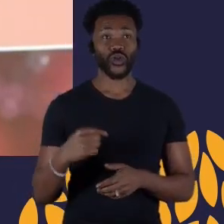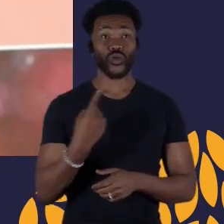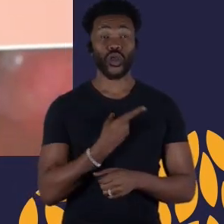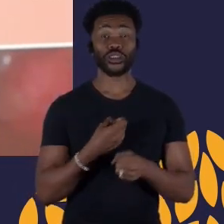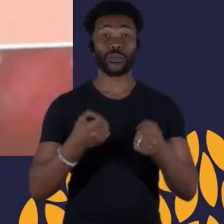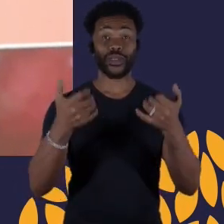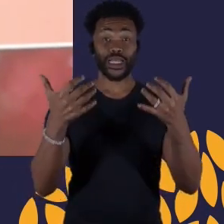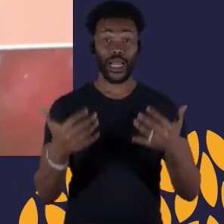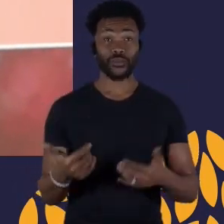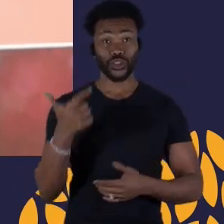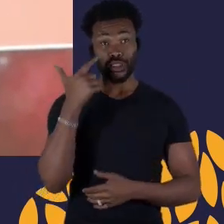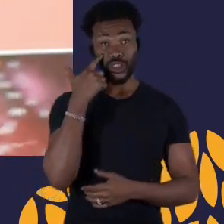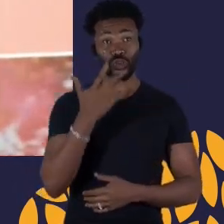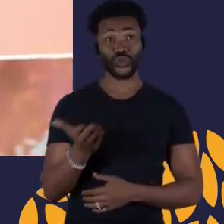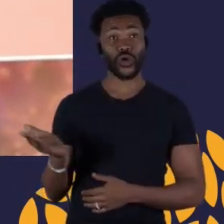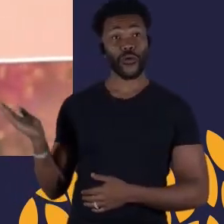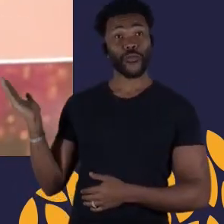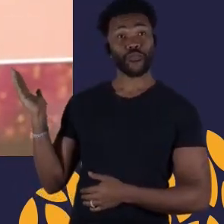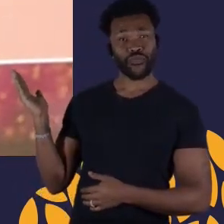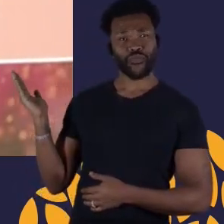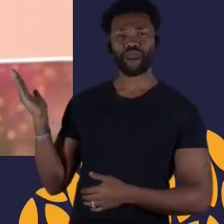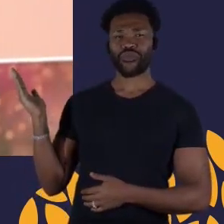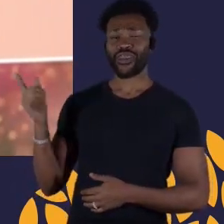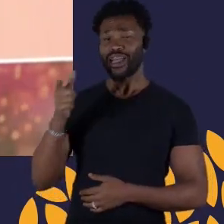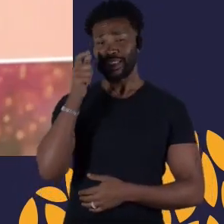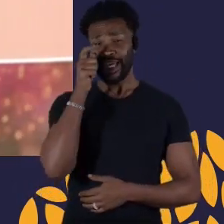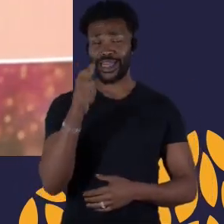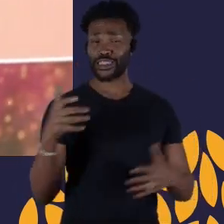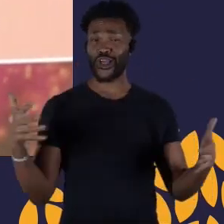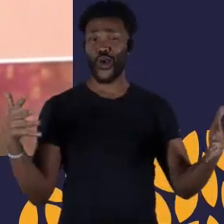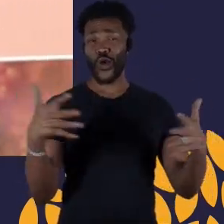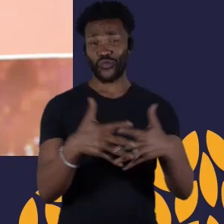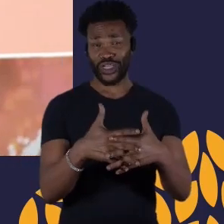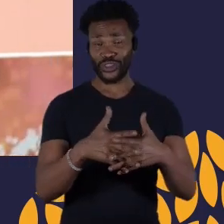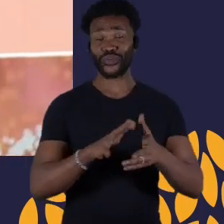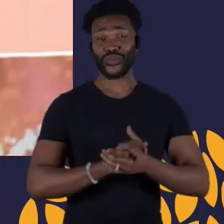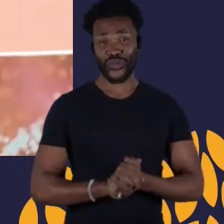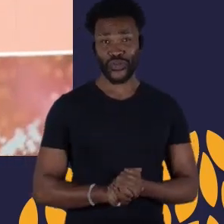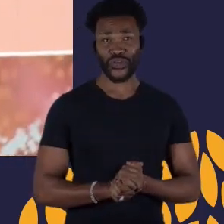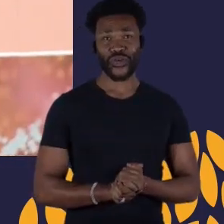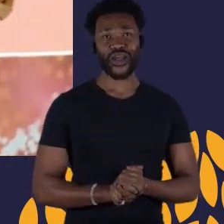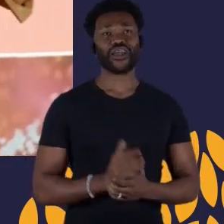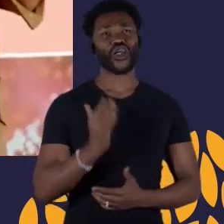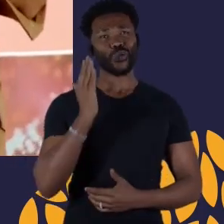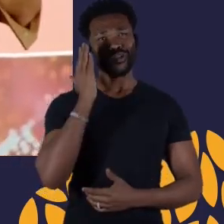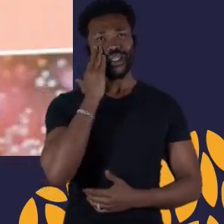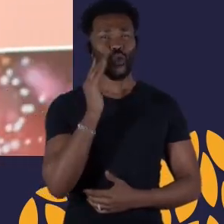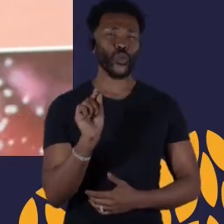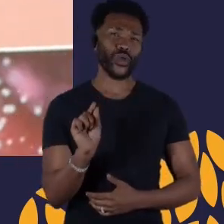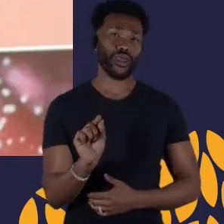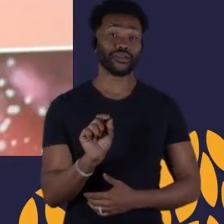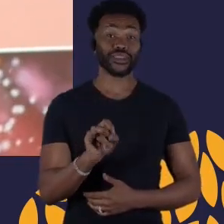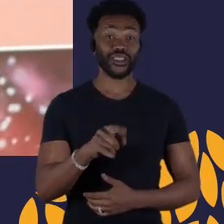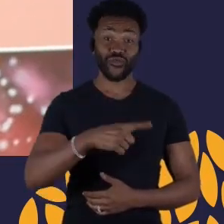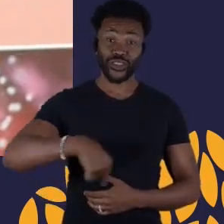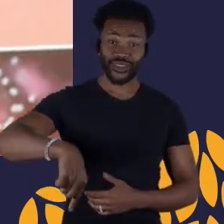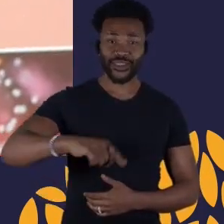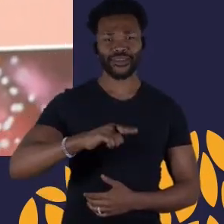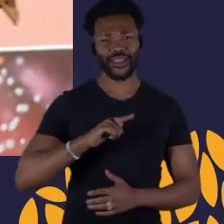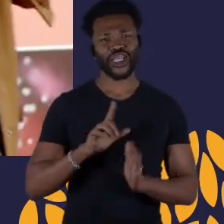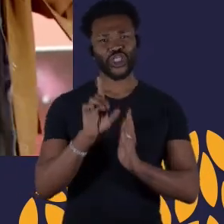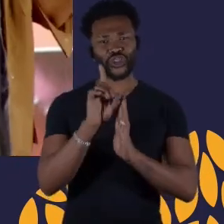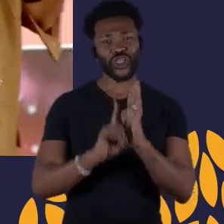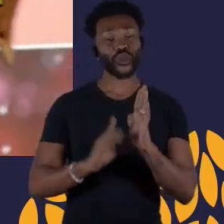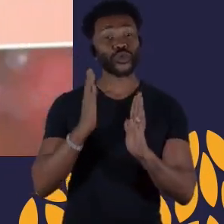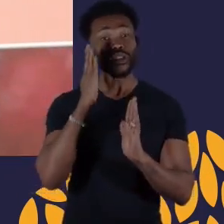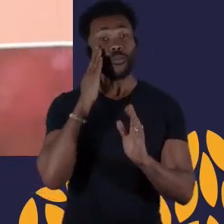isso, esses são meus conflitos de interesse. Sabe, eu sei, vocês têm direito a saber